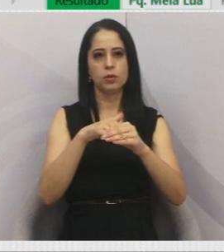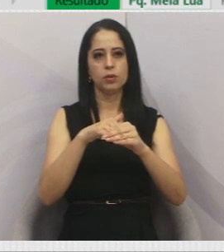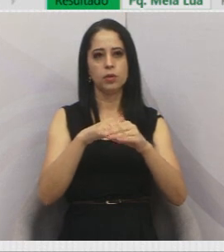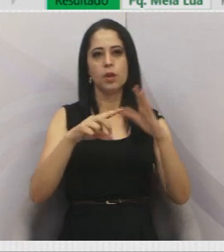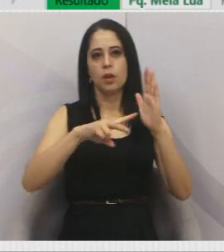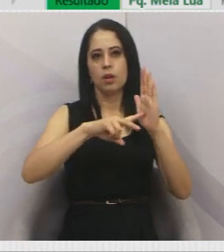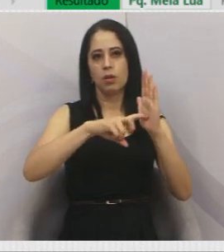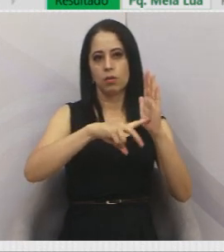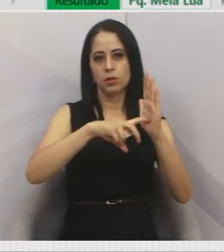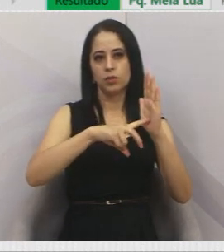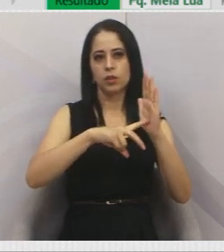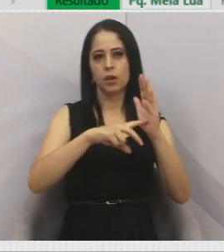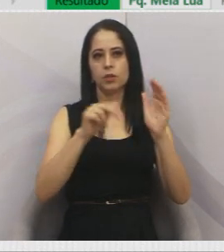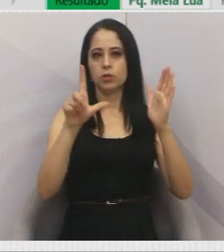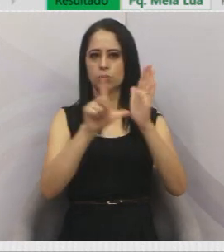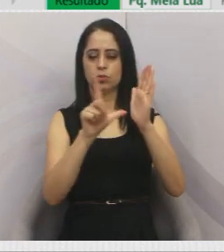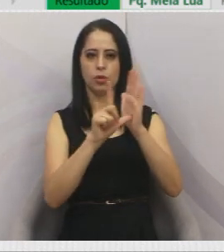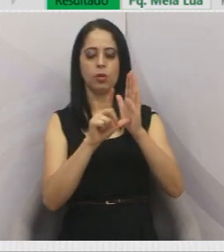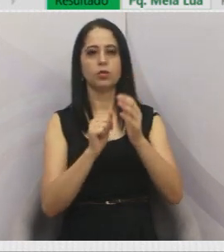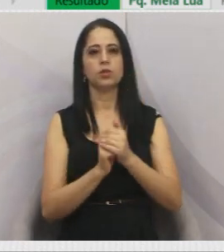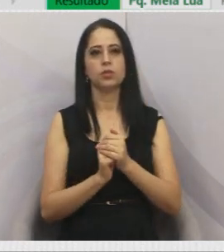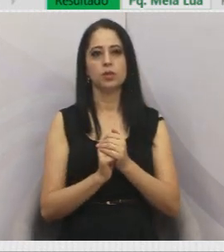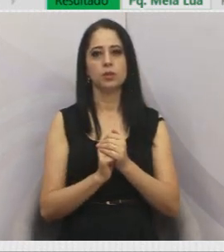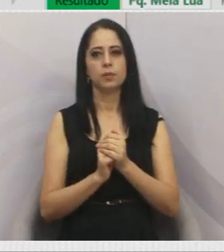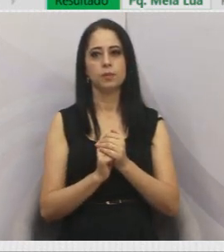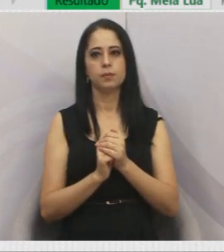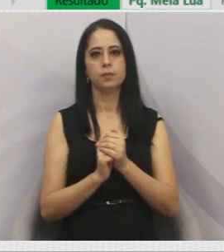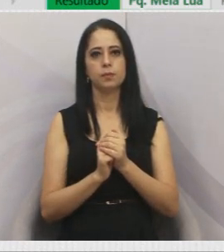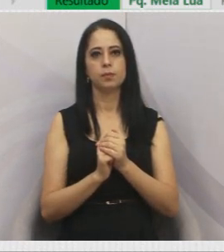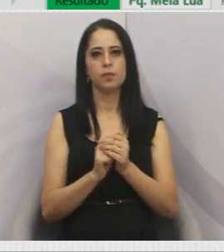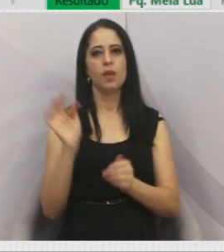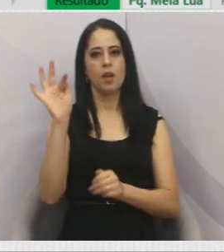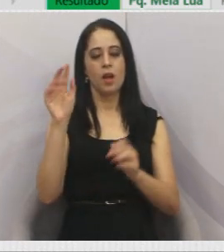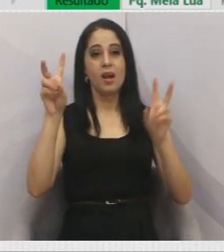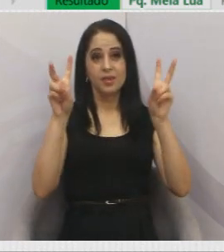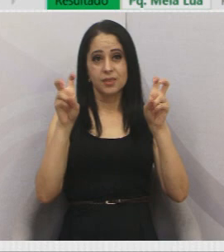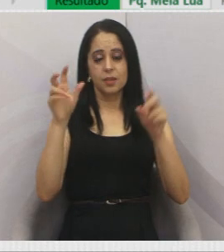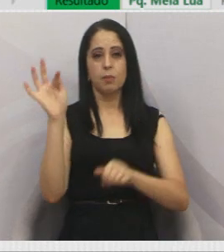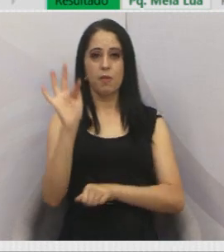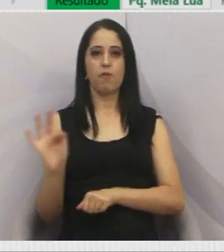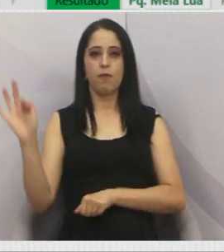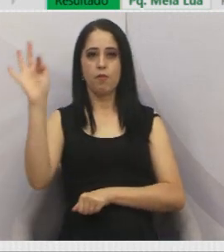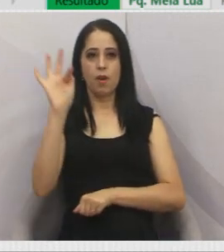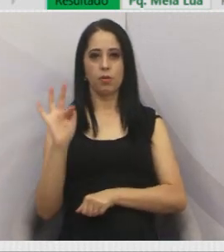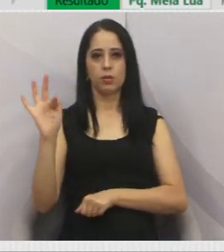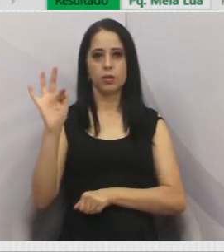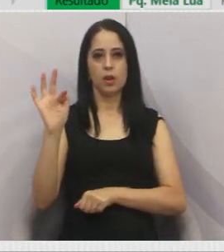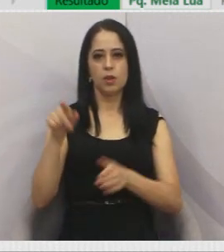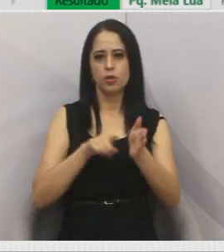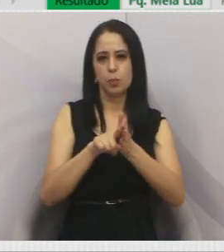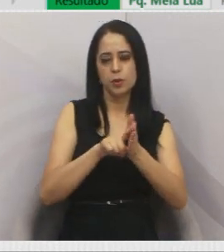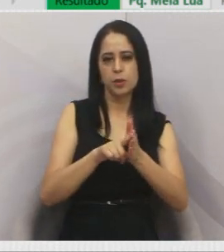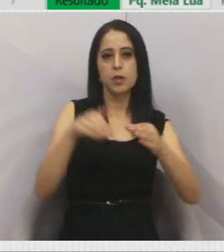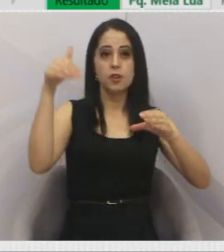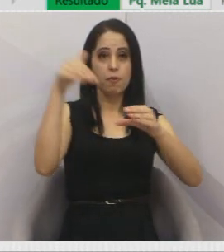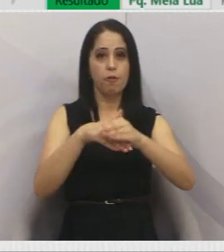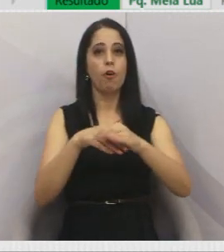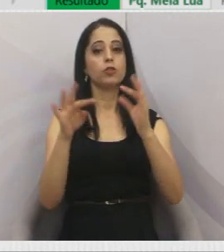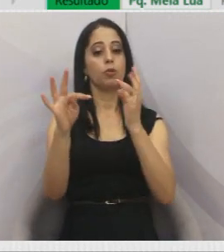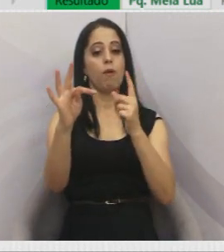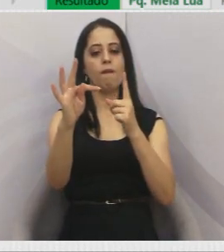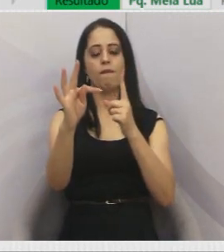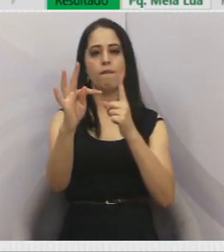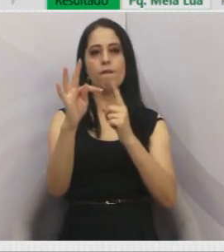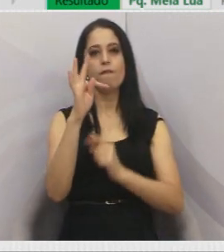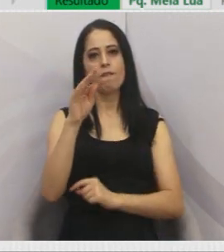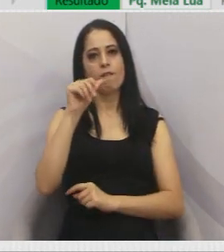ACI Jacareí. Segmento Entidades Acadêmicas e de Pesquisa, um voto FATEC. Segmento Organização da